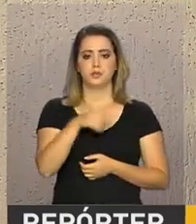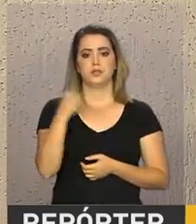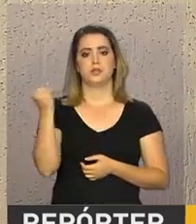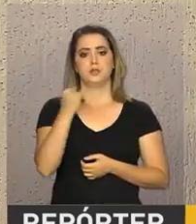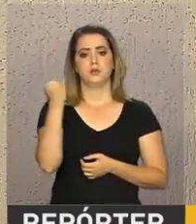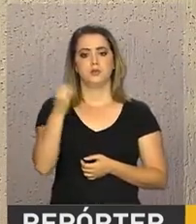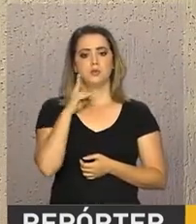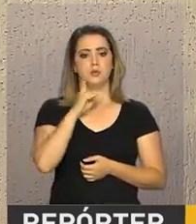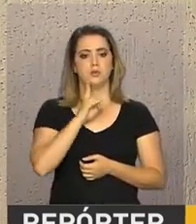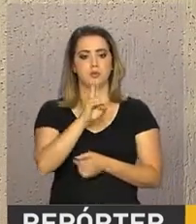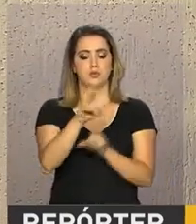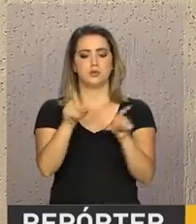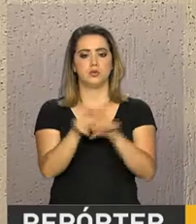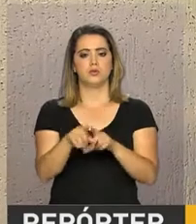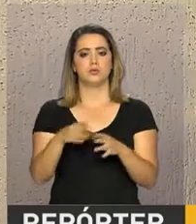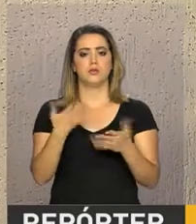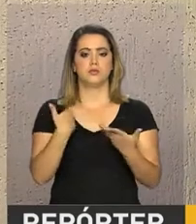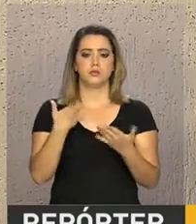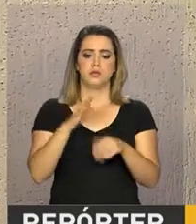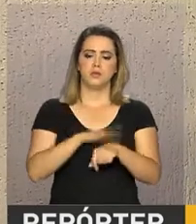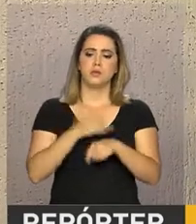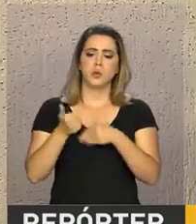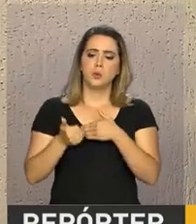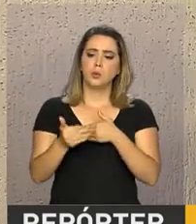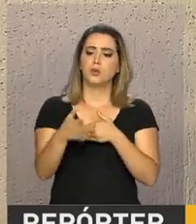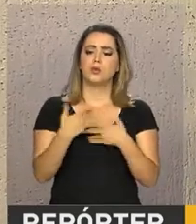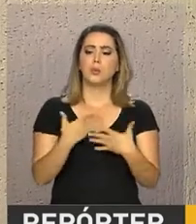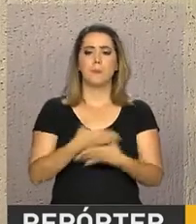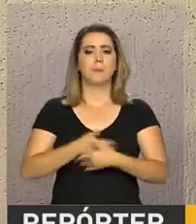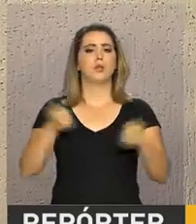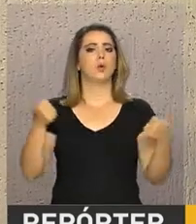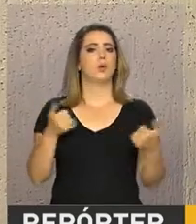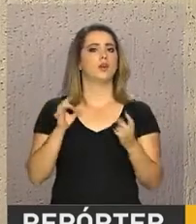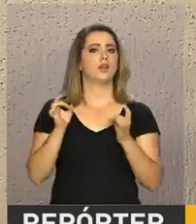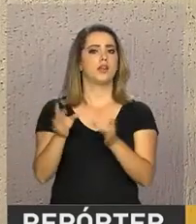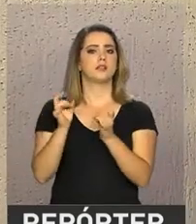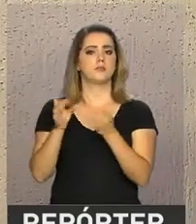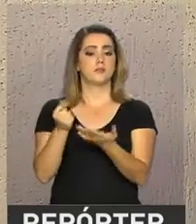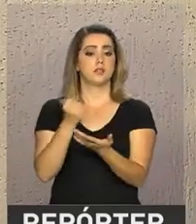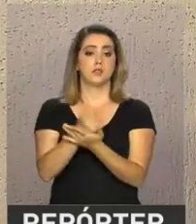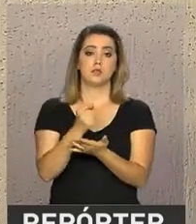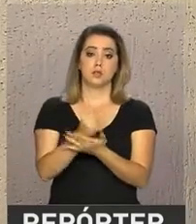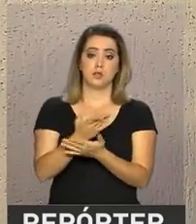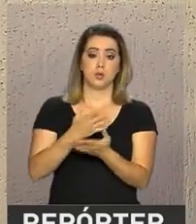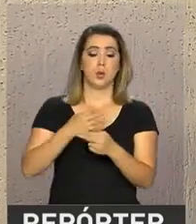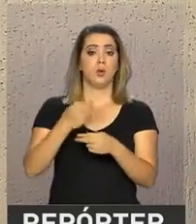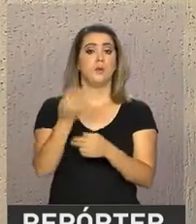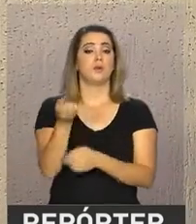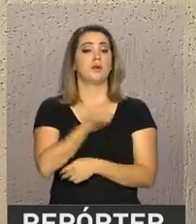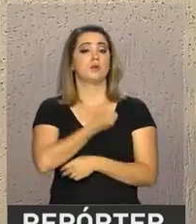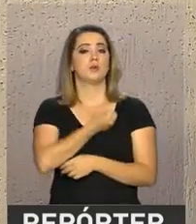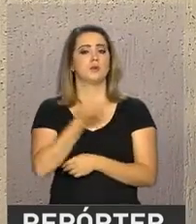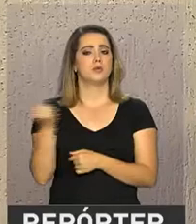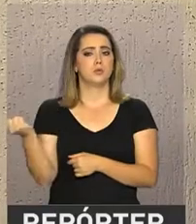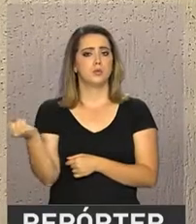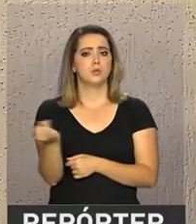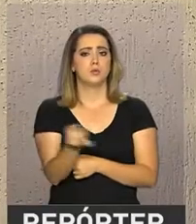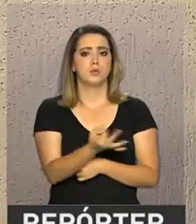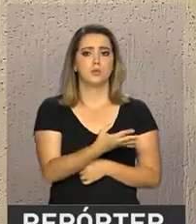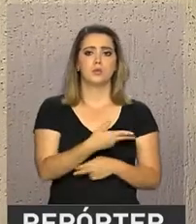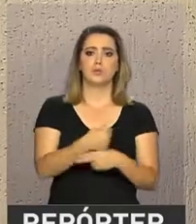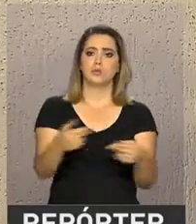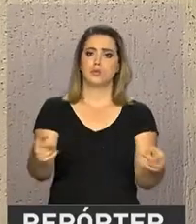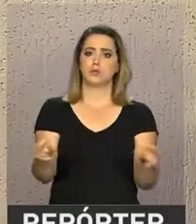é 11 uma ampliação é no número de produtos e na qualidade dos produtos